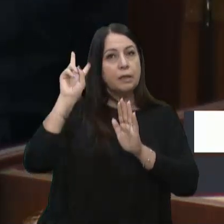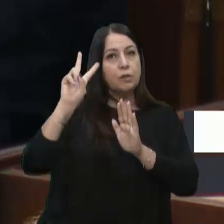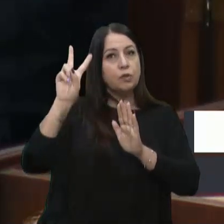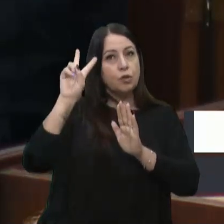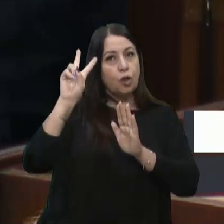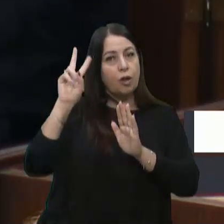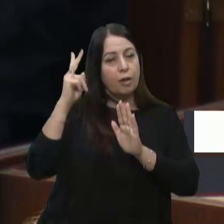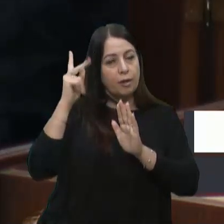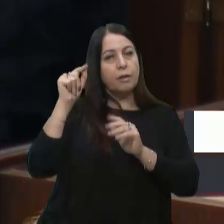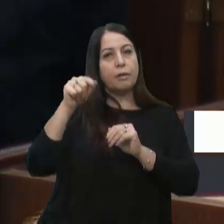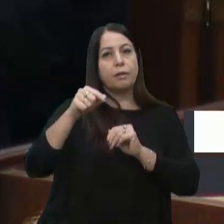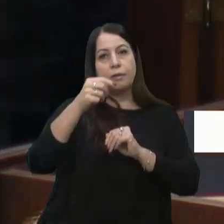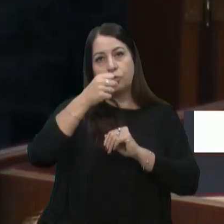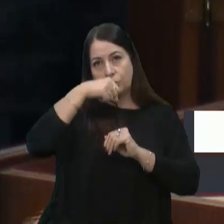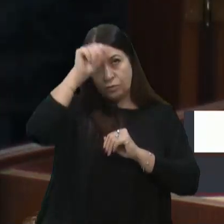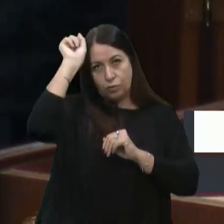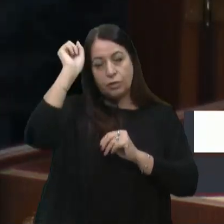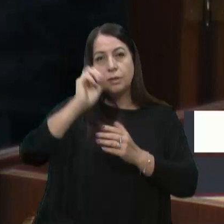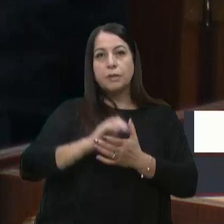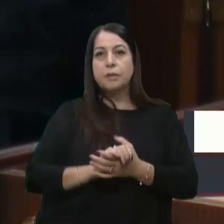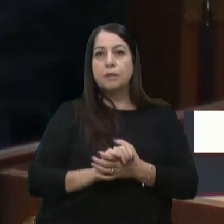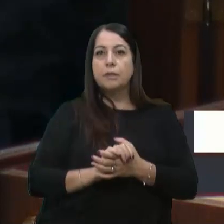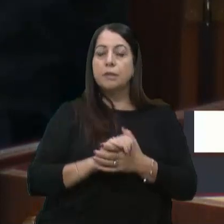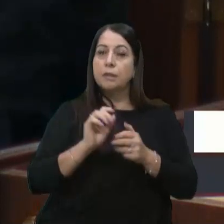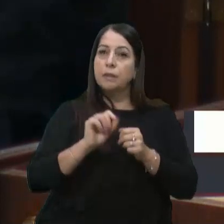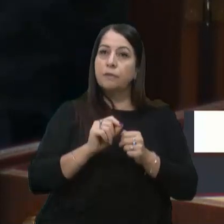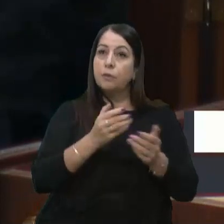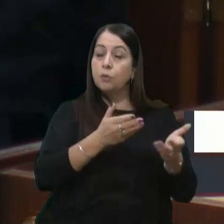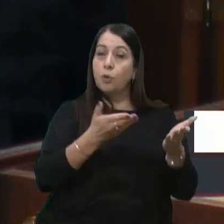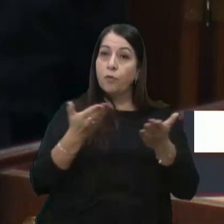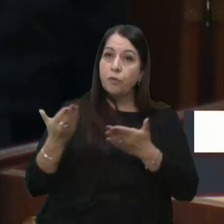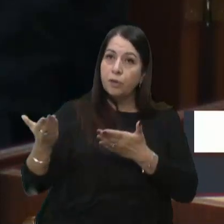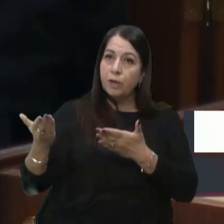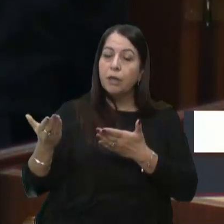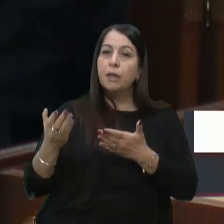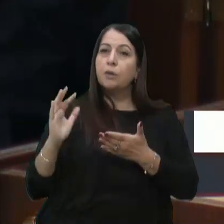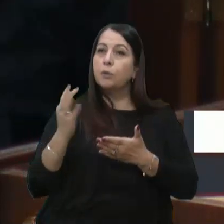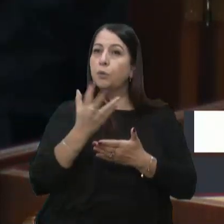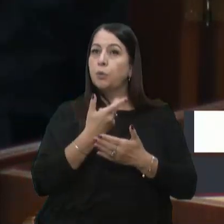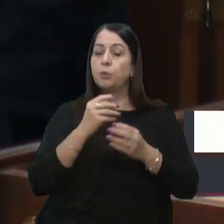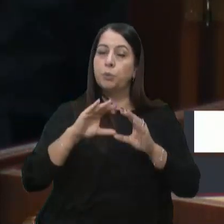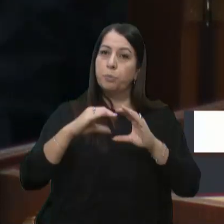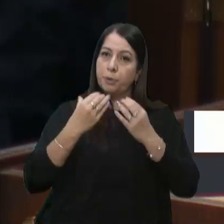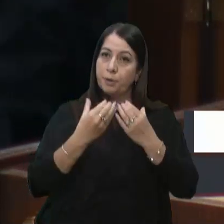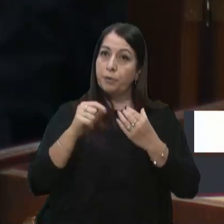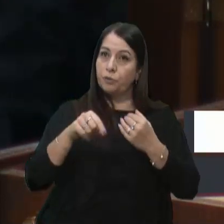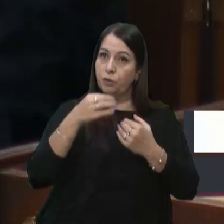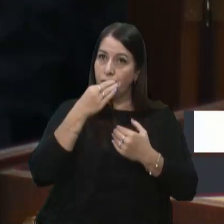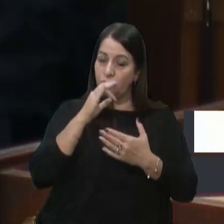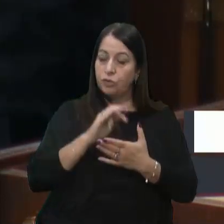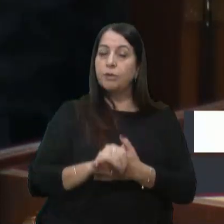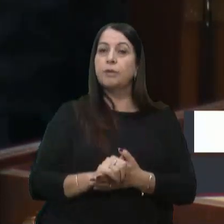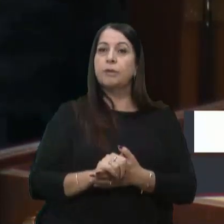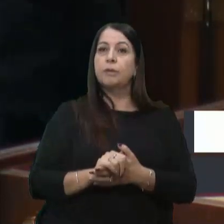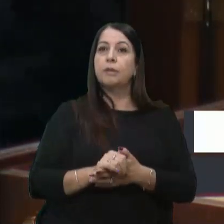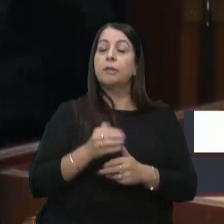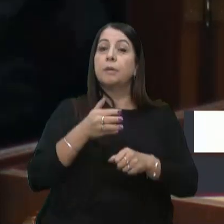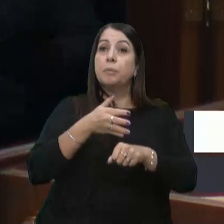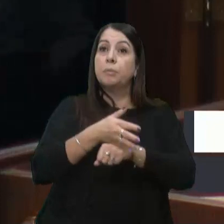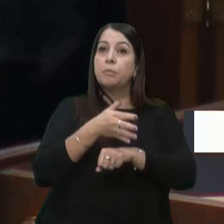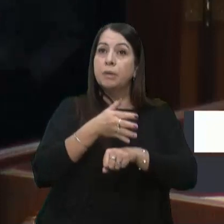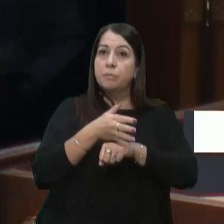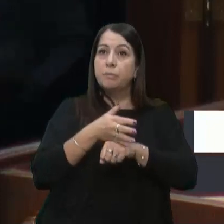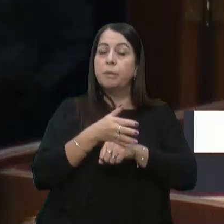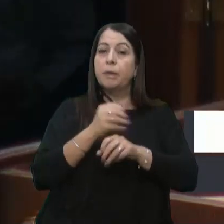da Universidade de Caxias do Sul. E eu venho convidá-los e convidar toda a comunidade caxiense para